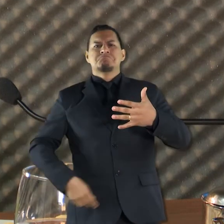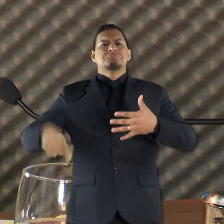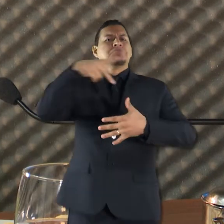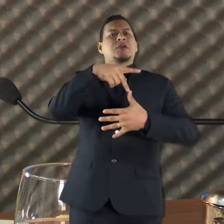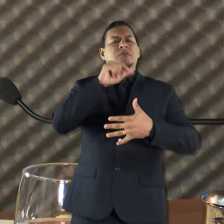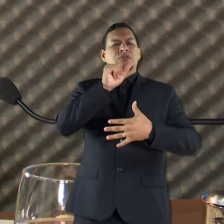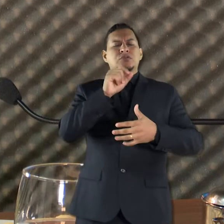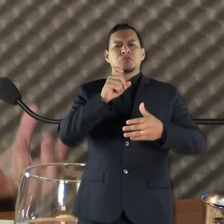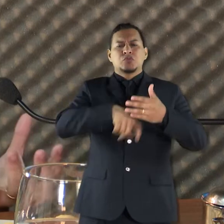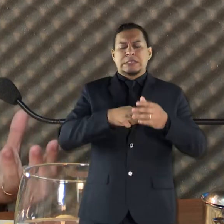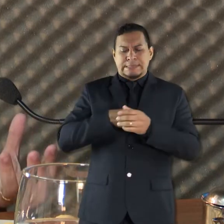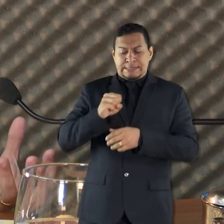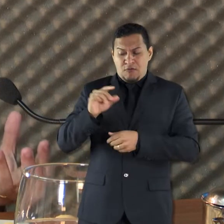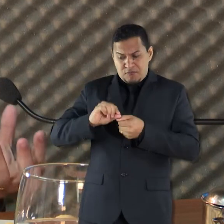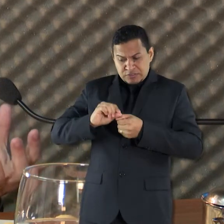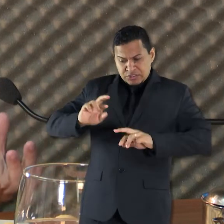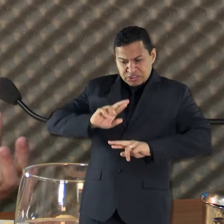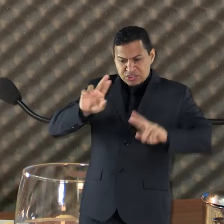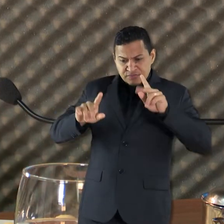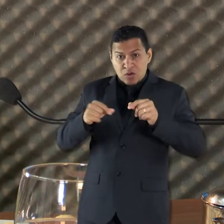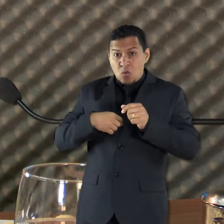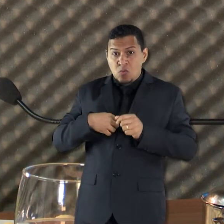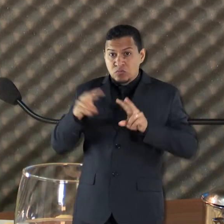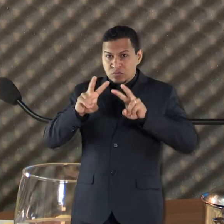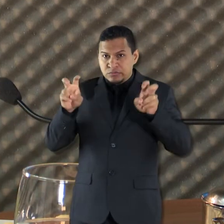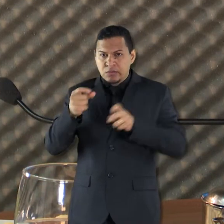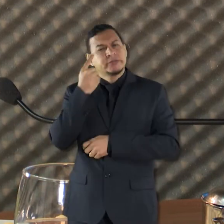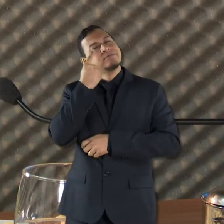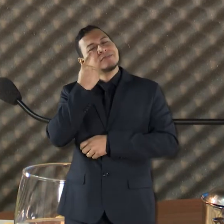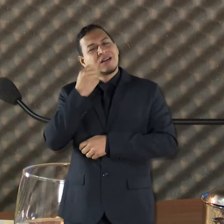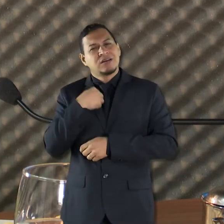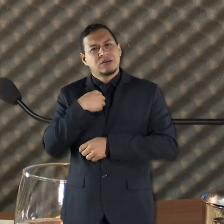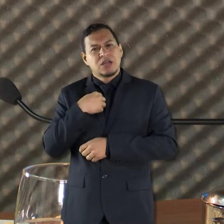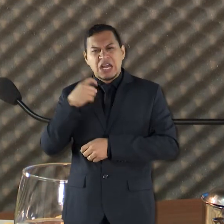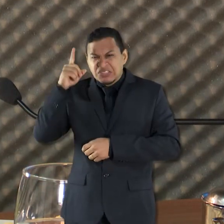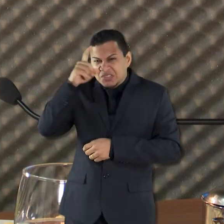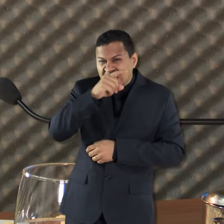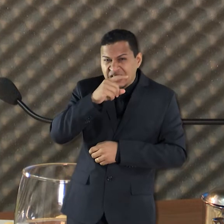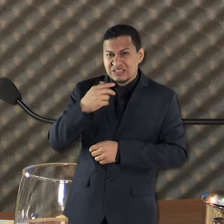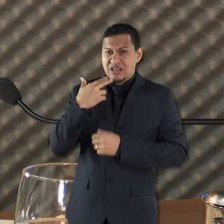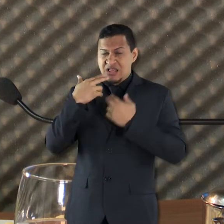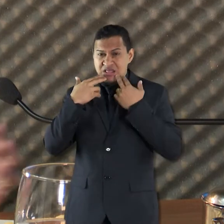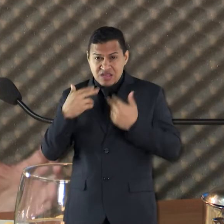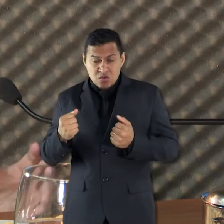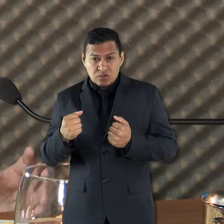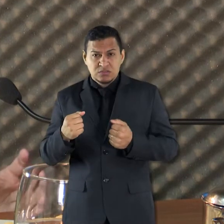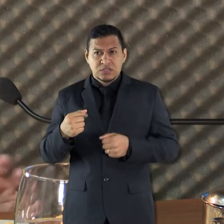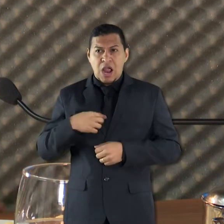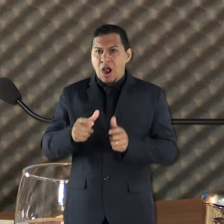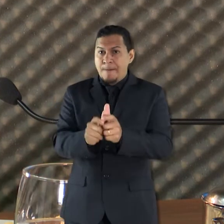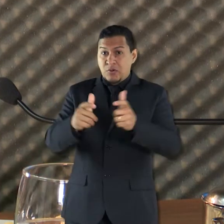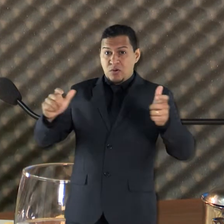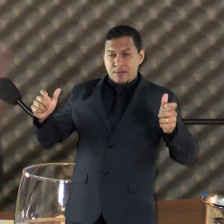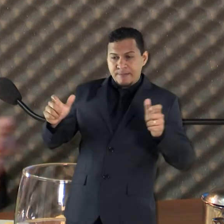né? Sem pensar, os outros vão fazer como? Eu vou fazer diferente, uma coisa que seja interessante. Então, dificuldade de línguas. A maior parte da